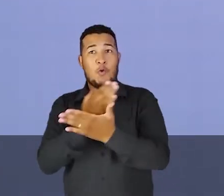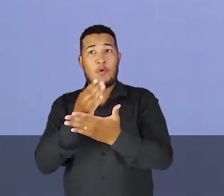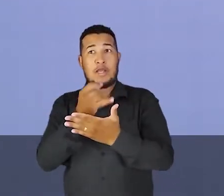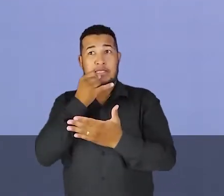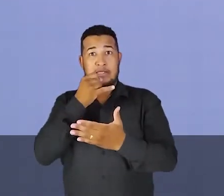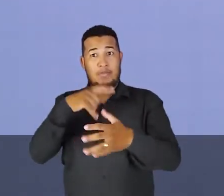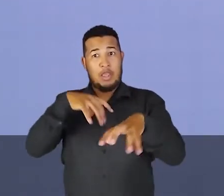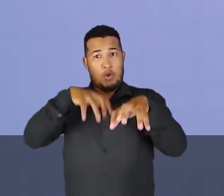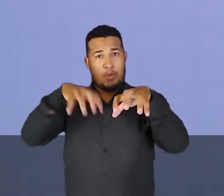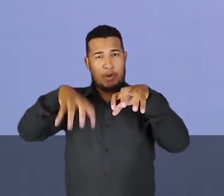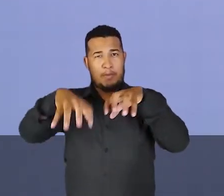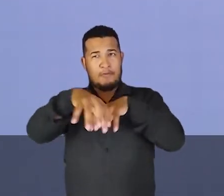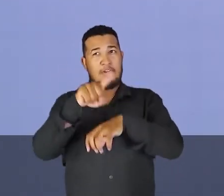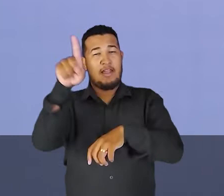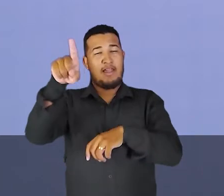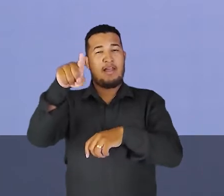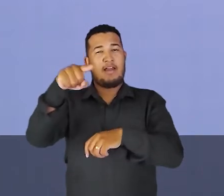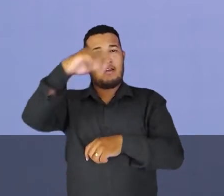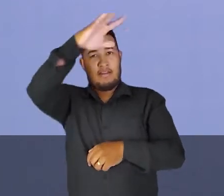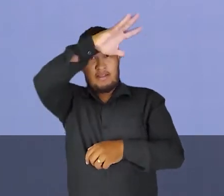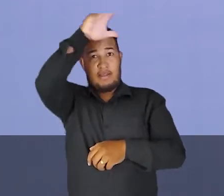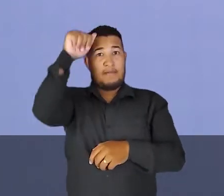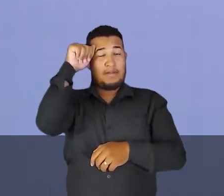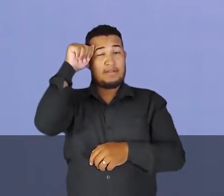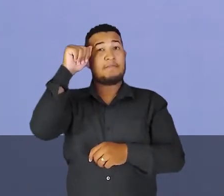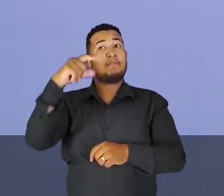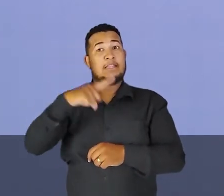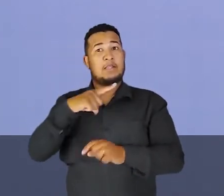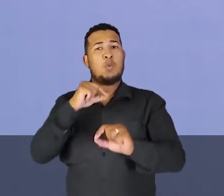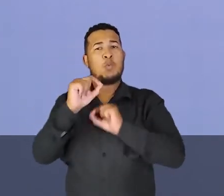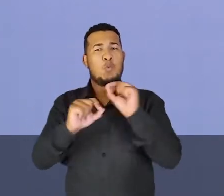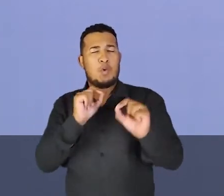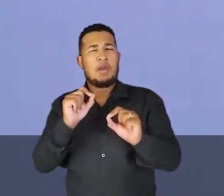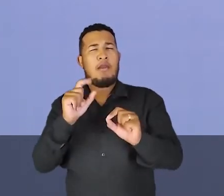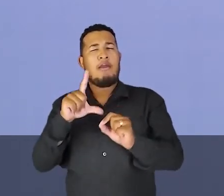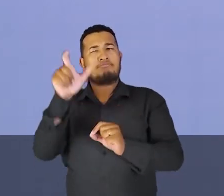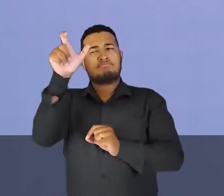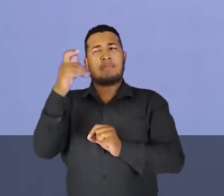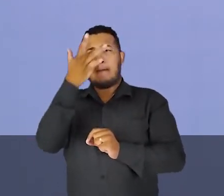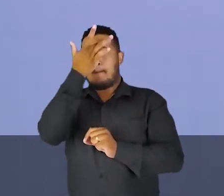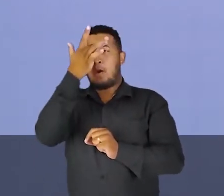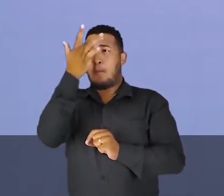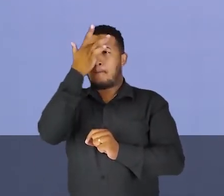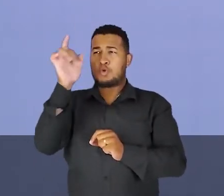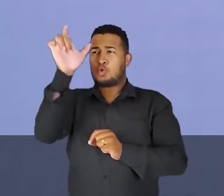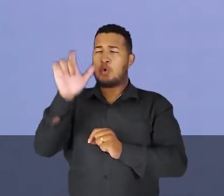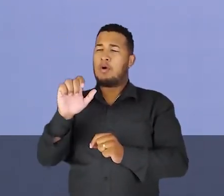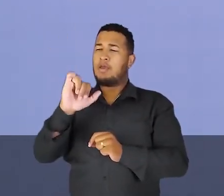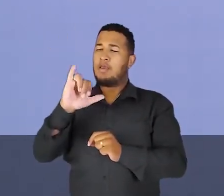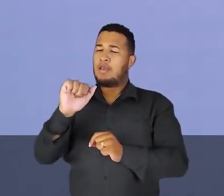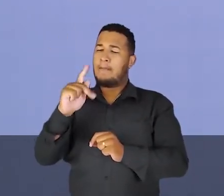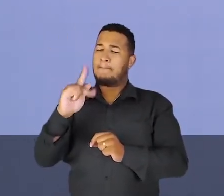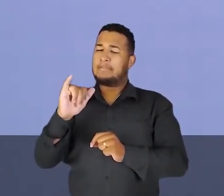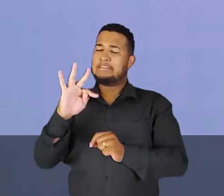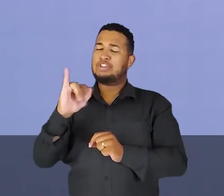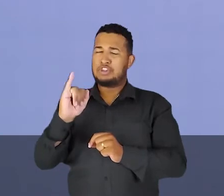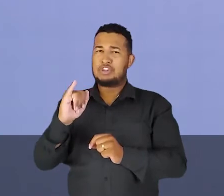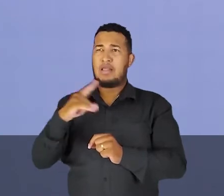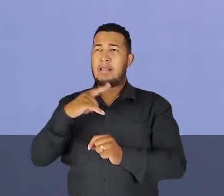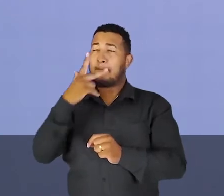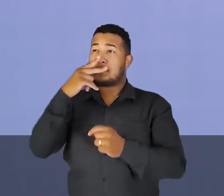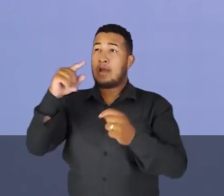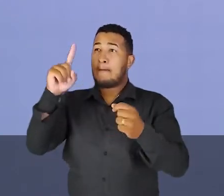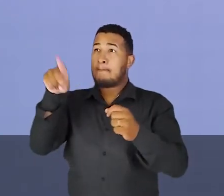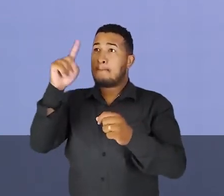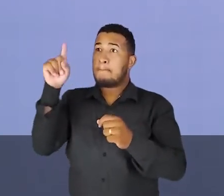tribo dos Tucano, existe a lenda do Waikiki. O Waikiki era um ser mágico que habitava as florestas e tinha o